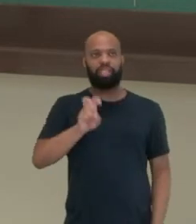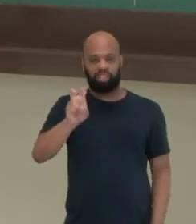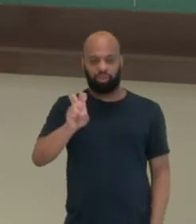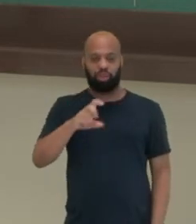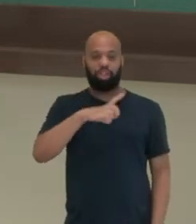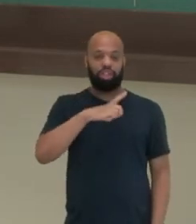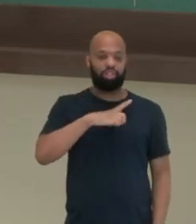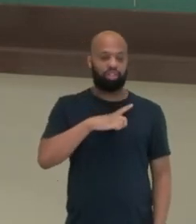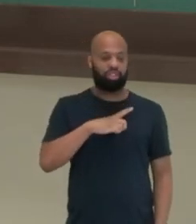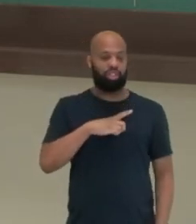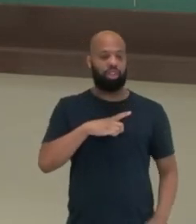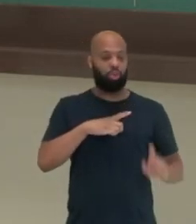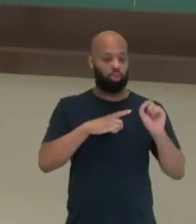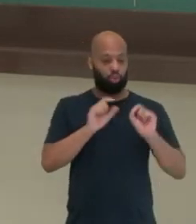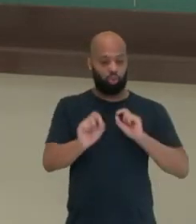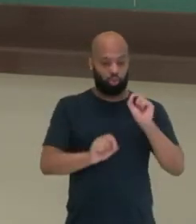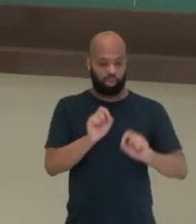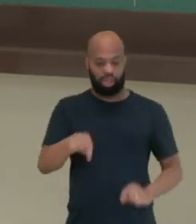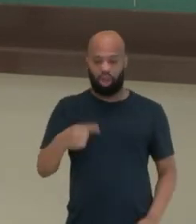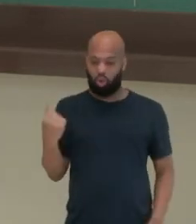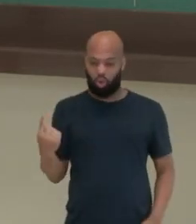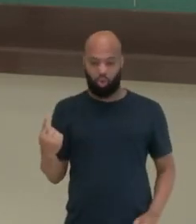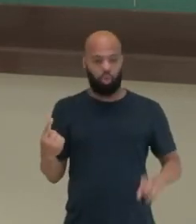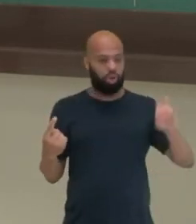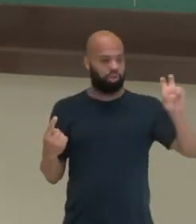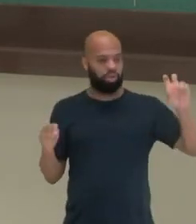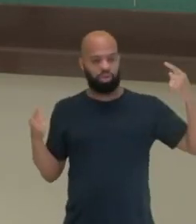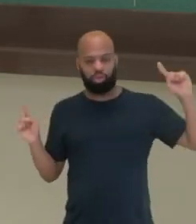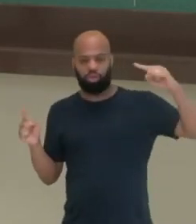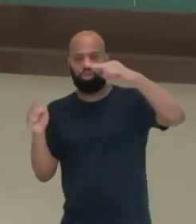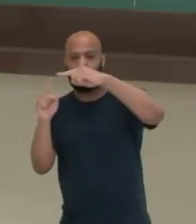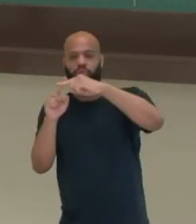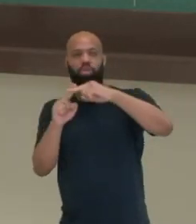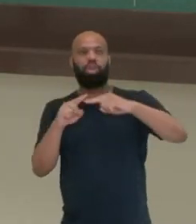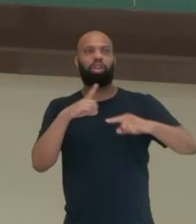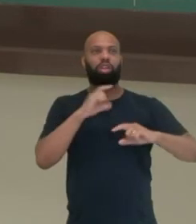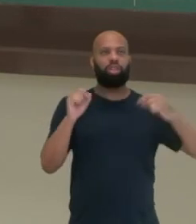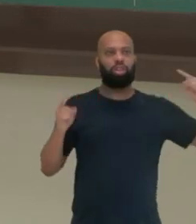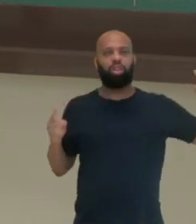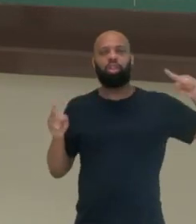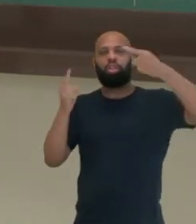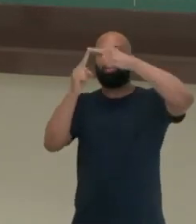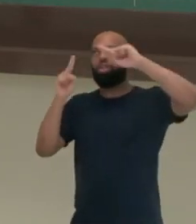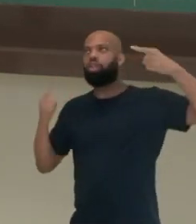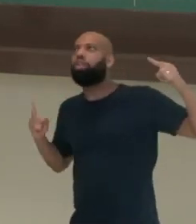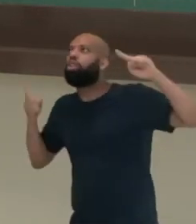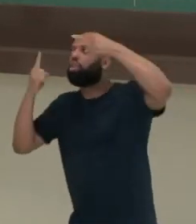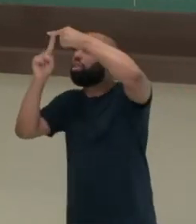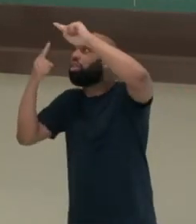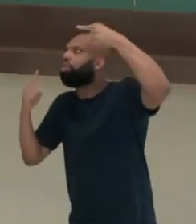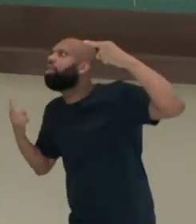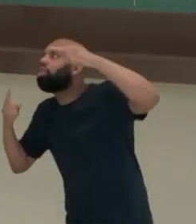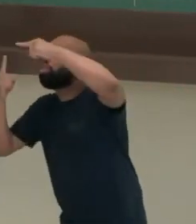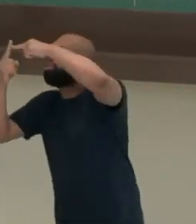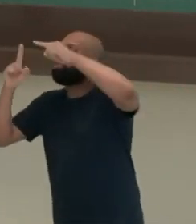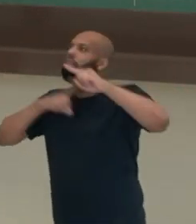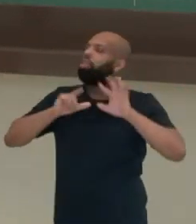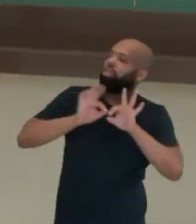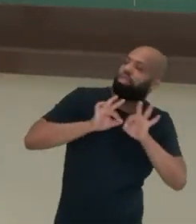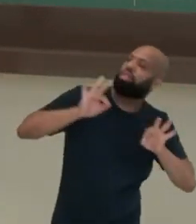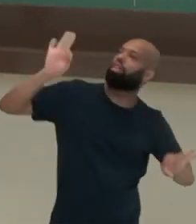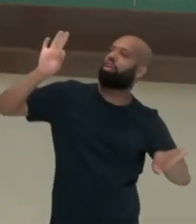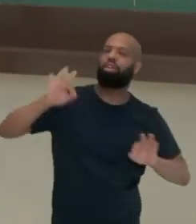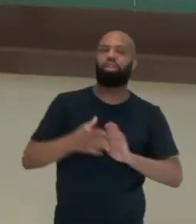eu tenho par ordenado 1 e 5. E assim por diante. Marco esses pontos num plano cartesiano. Eixo x, eixo